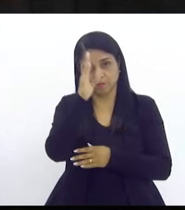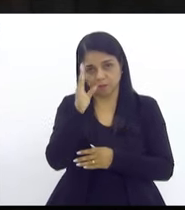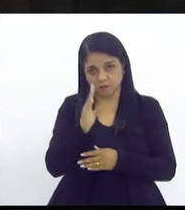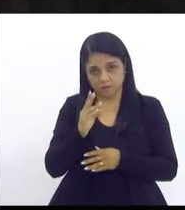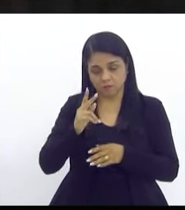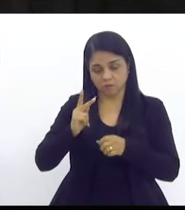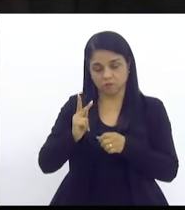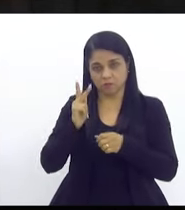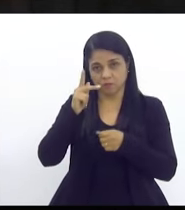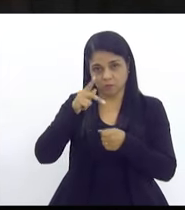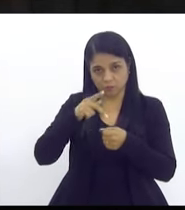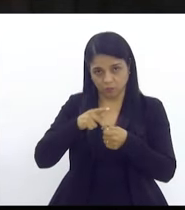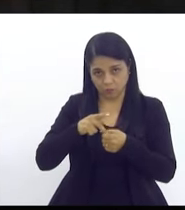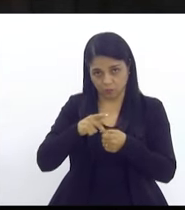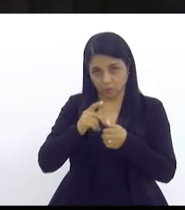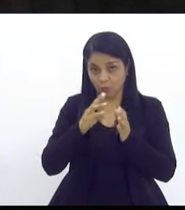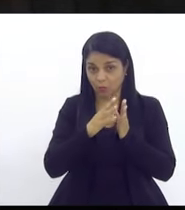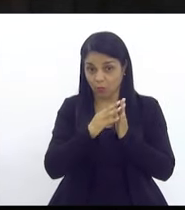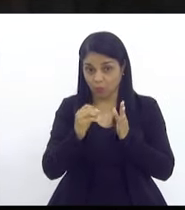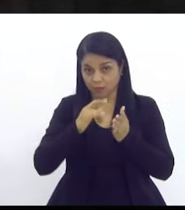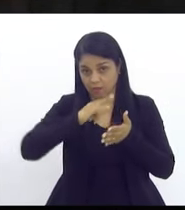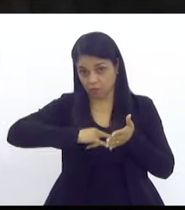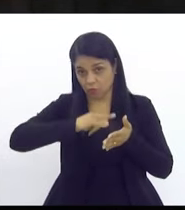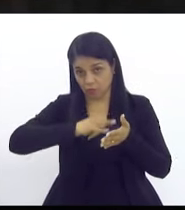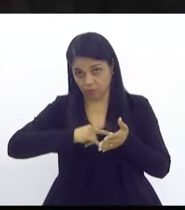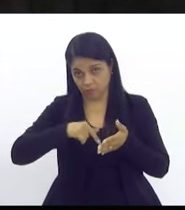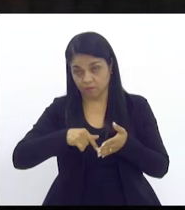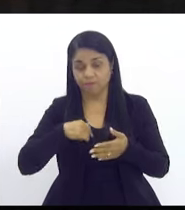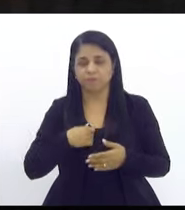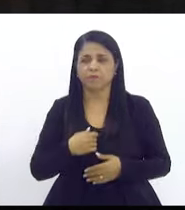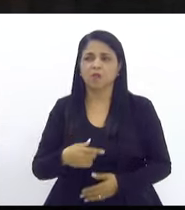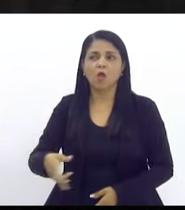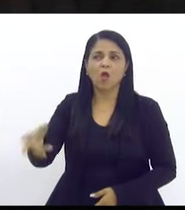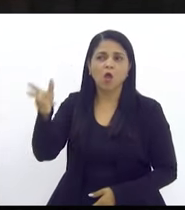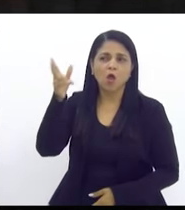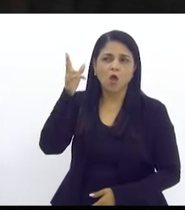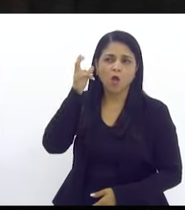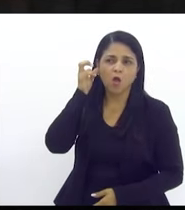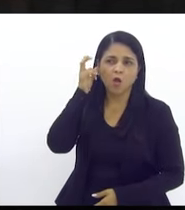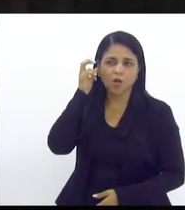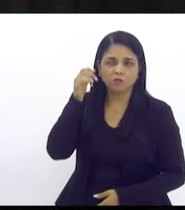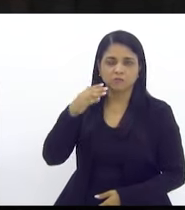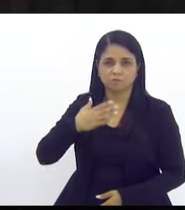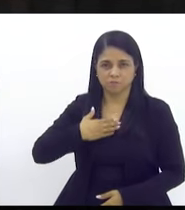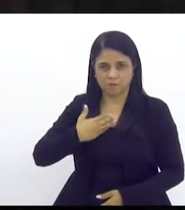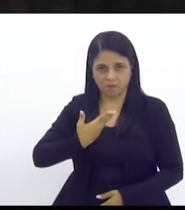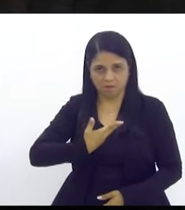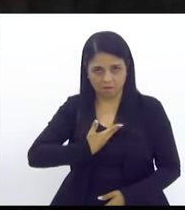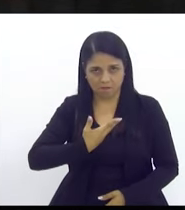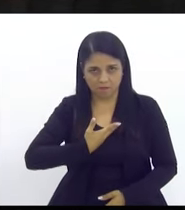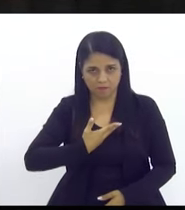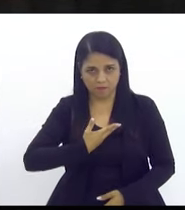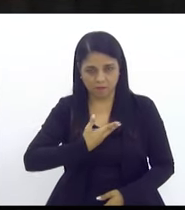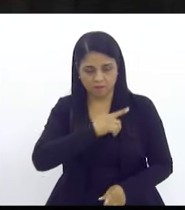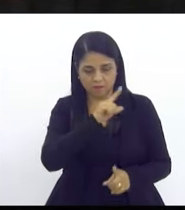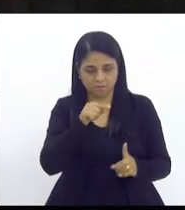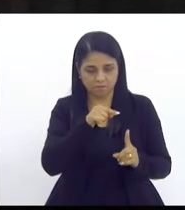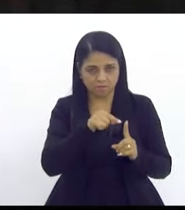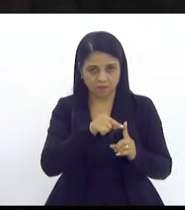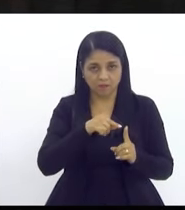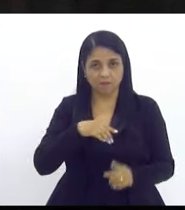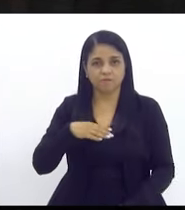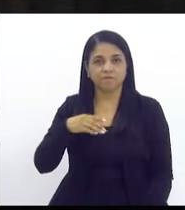E aí eu me ouço a minha companheira, dileta companheira, deputada